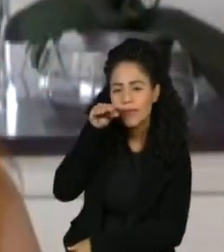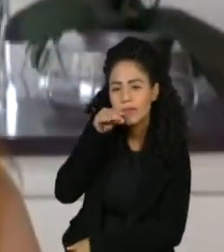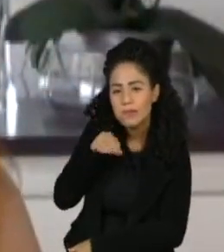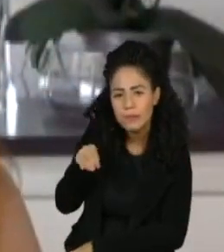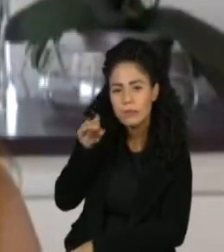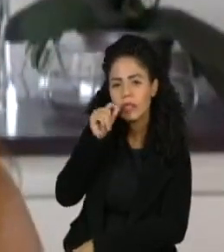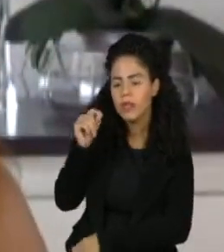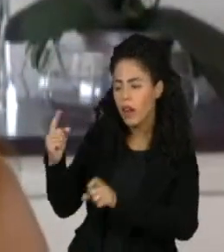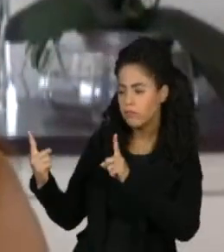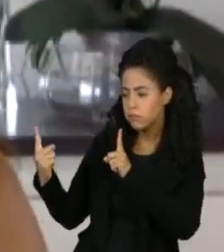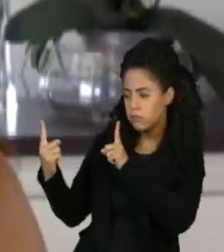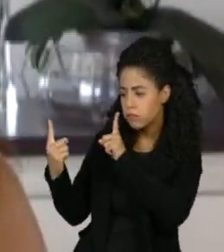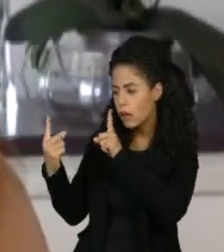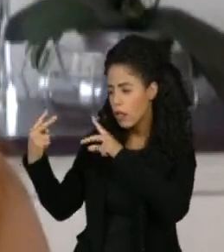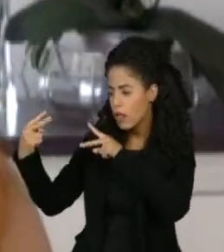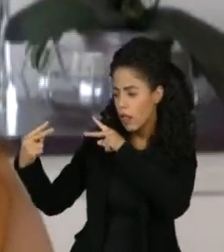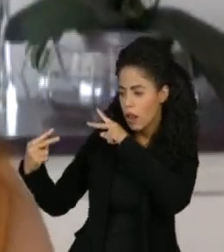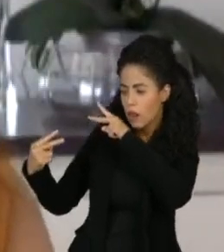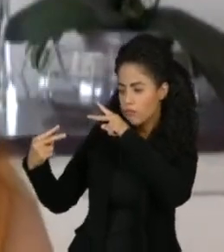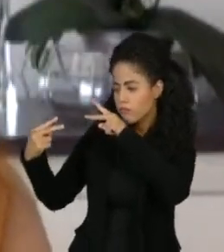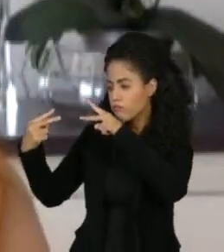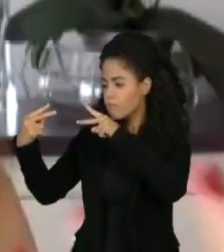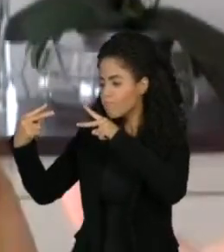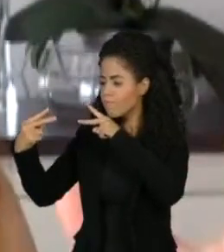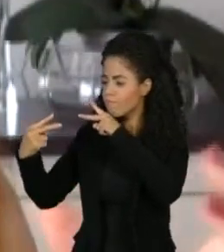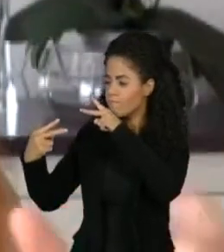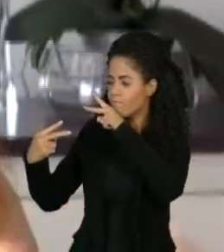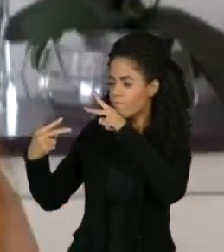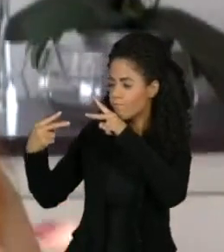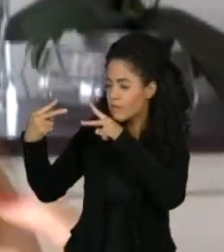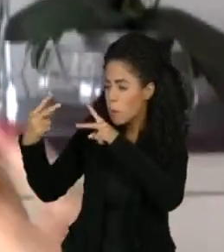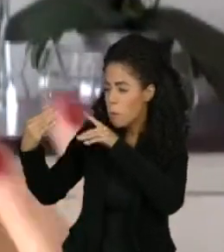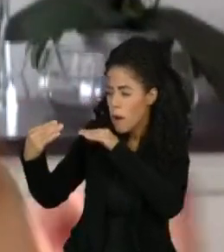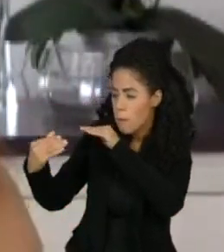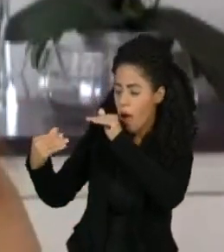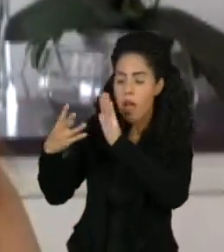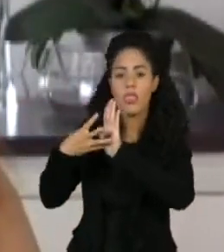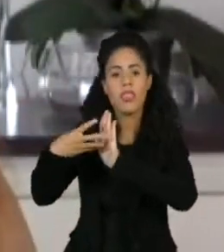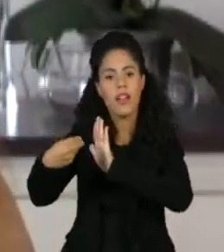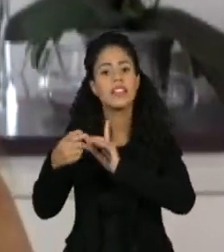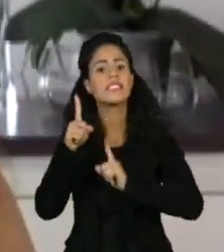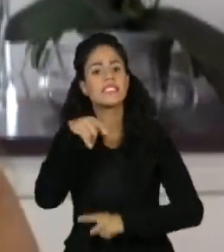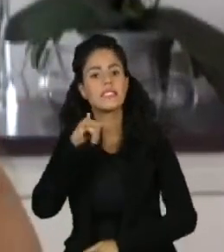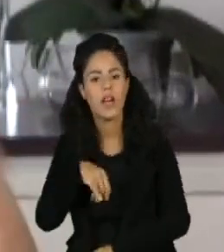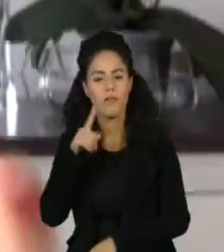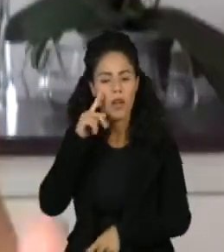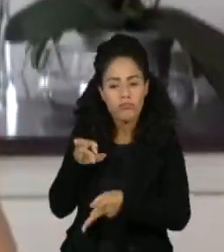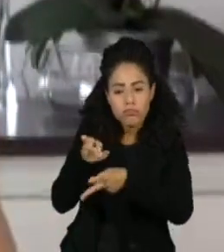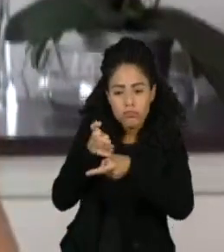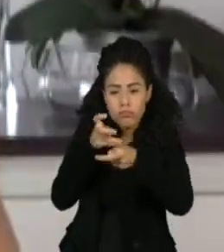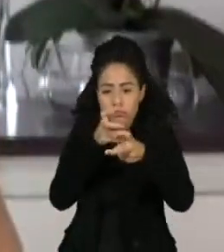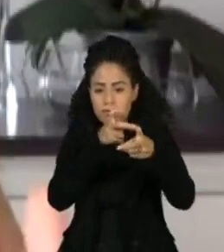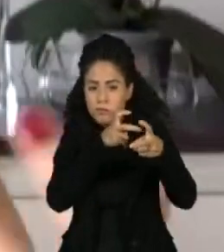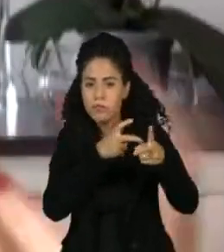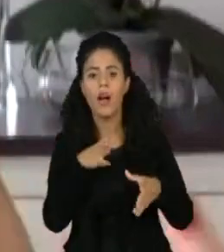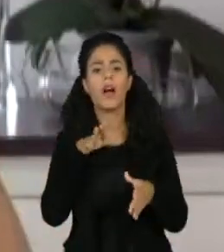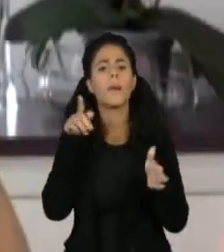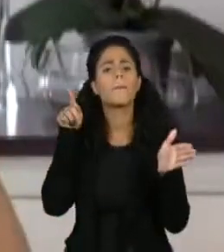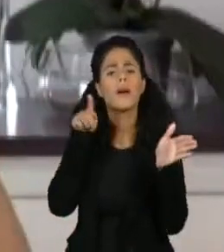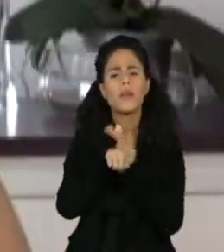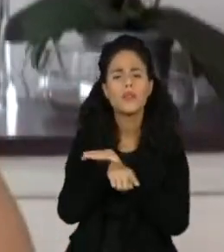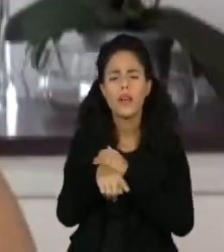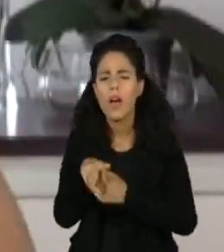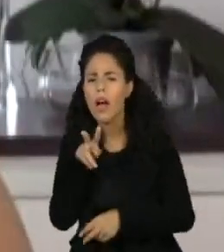ela precisa perceber que existe um contato visual, contato auditivo. É o bebê perceber que existe uma pergunta e aí ele